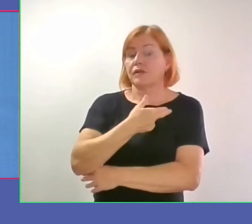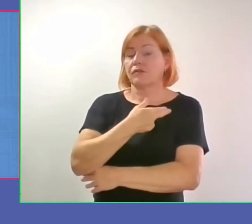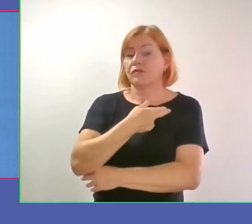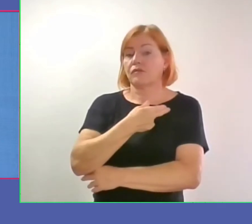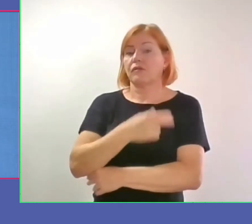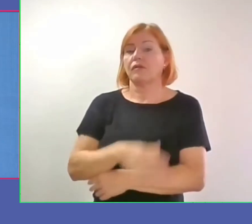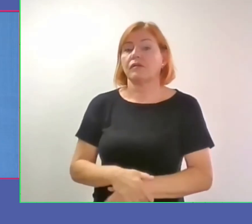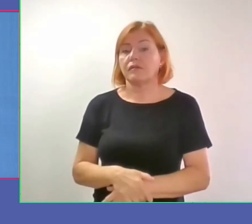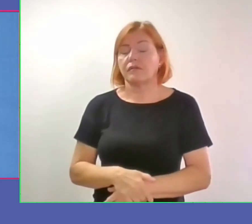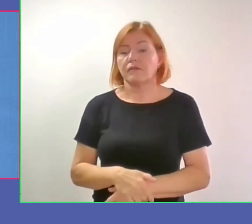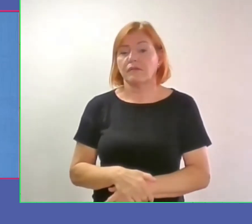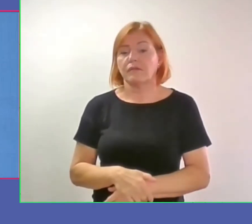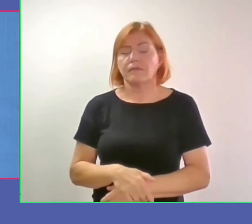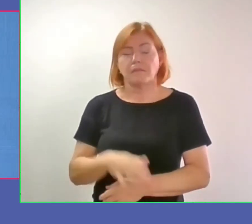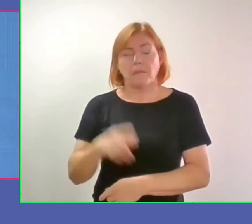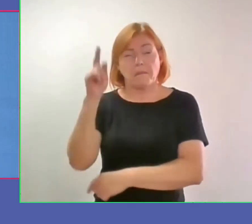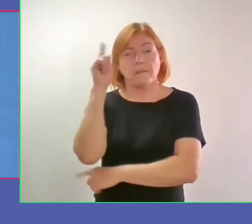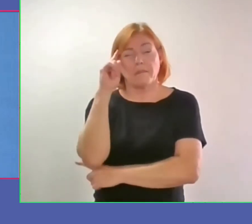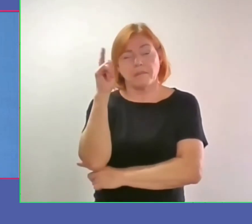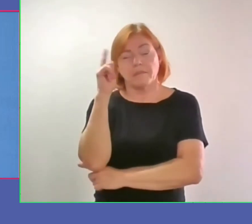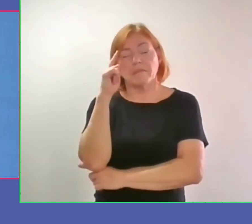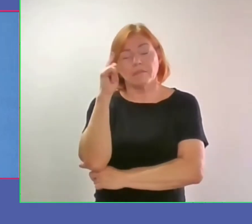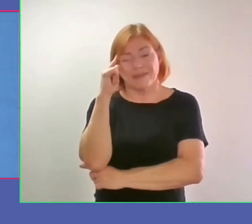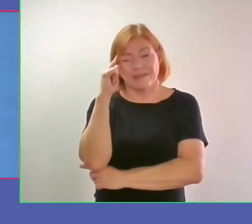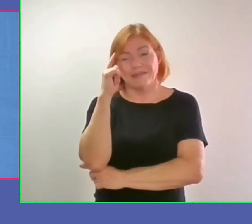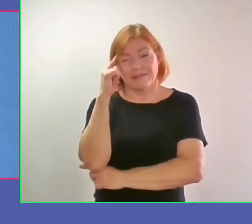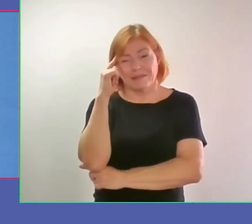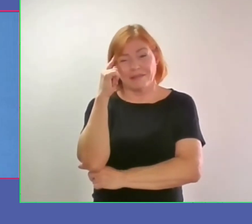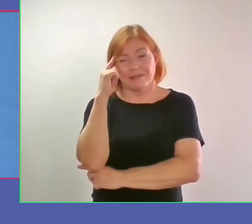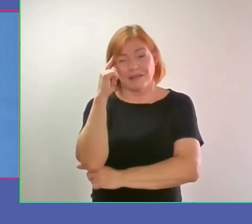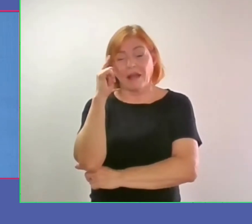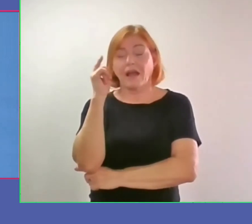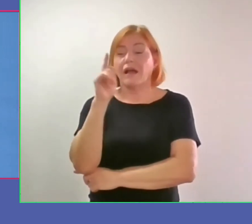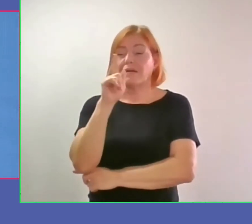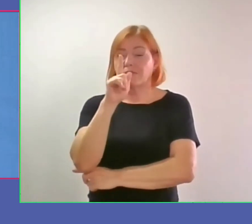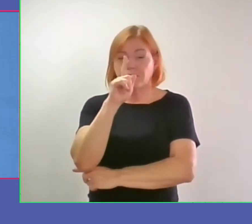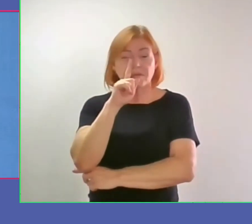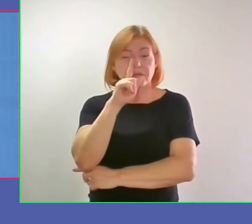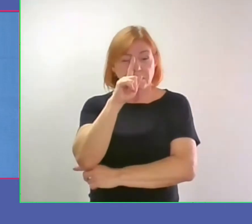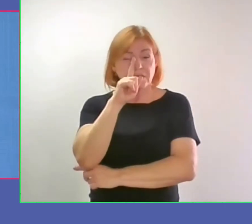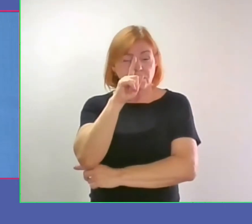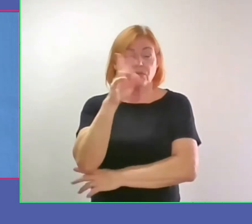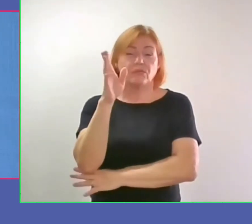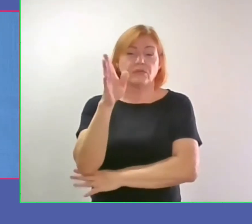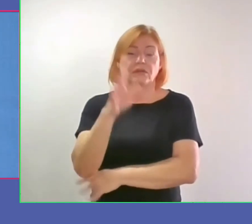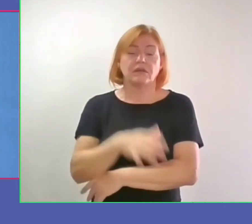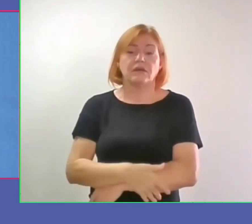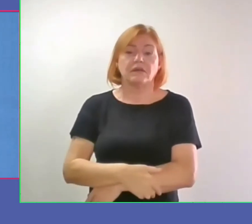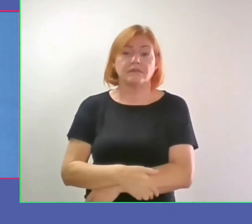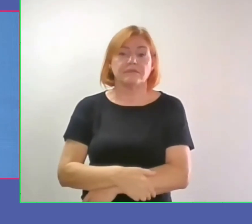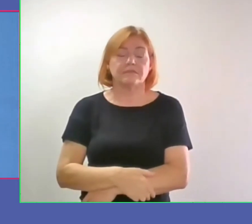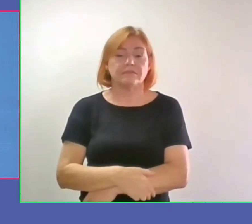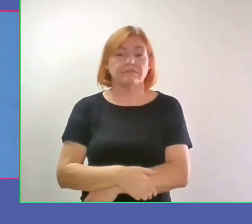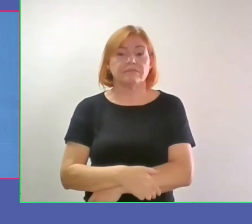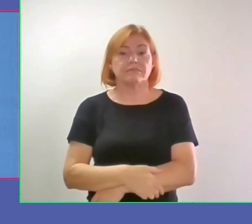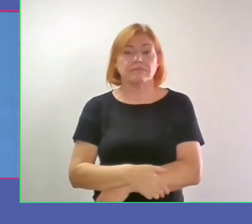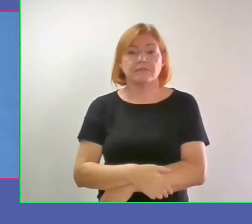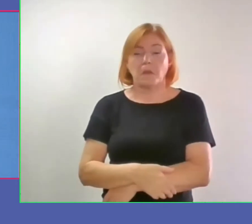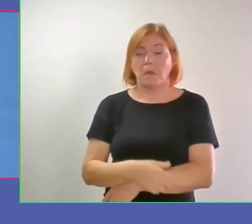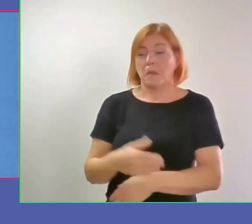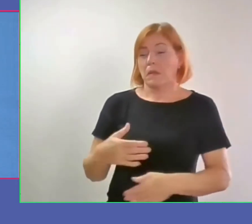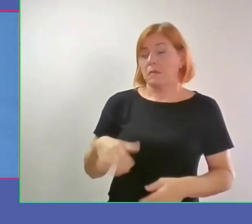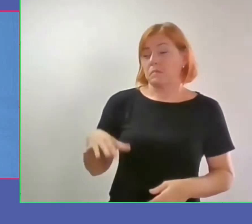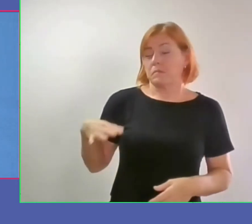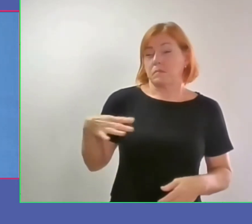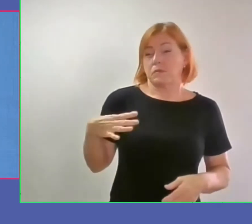nossa reflexão, para nós sempre tomarmos cuidado, nunca nos agarrarmos ao sucesso. Irmãos, toma muito cuidado com o